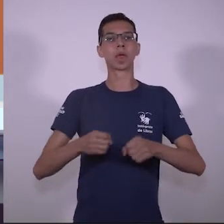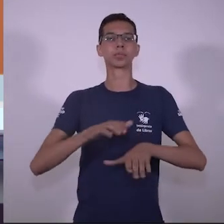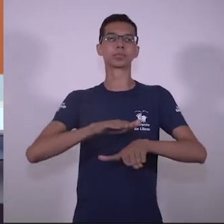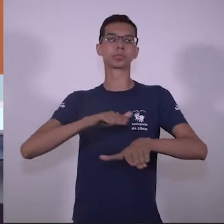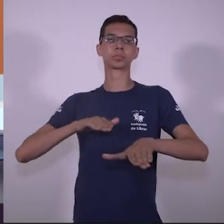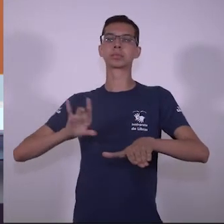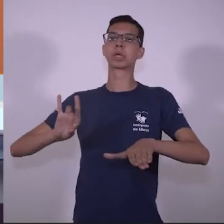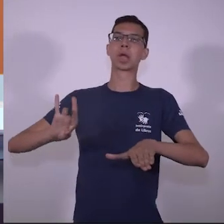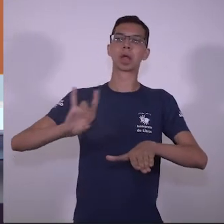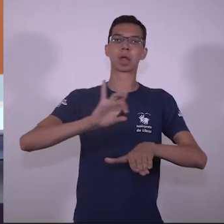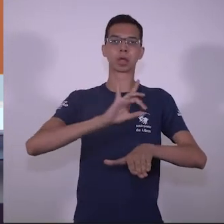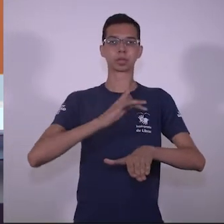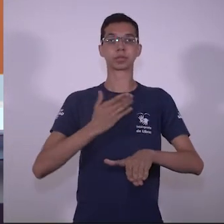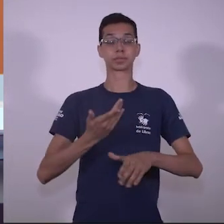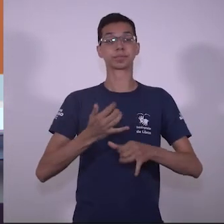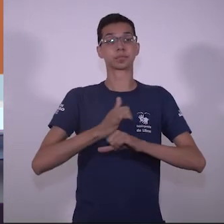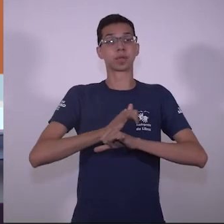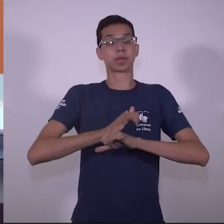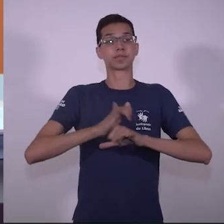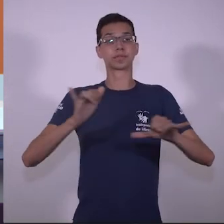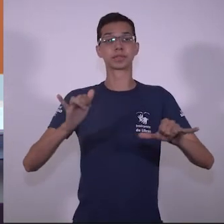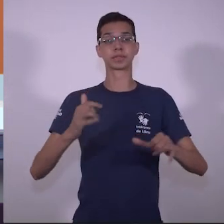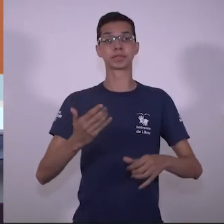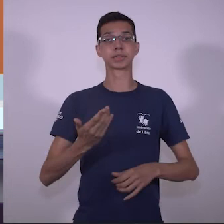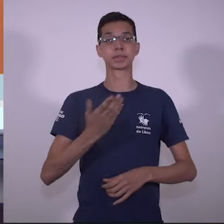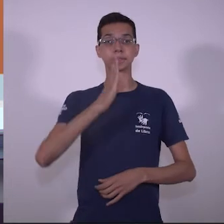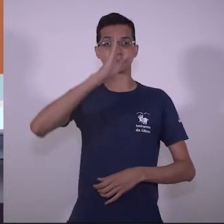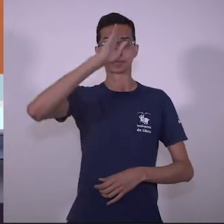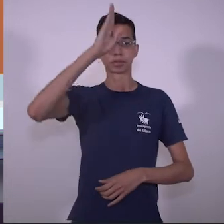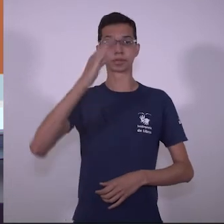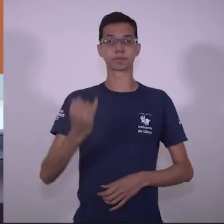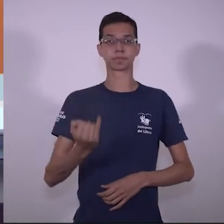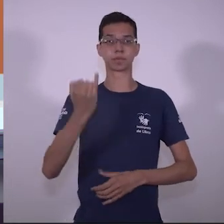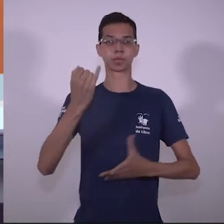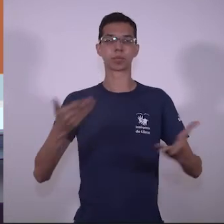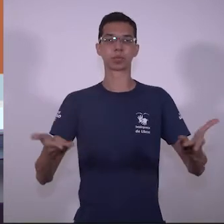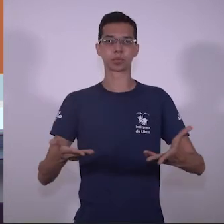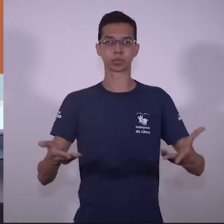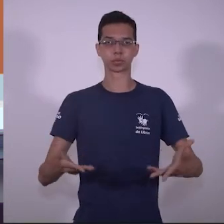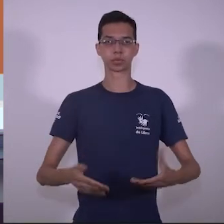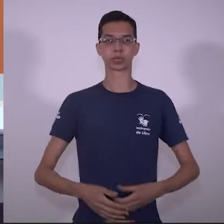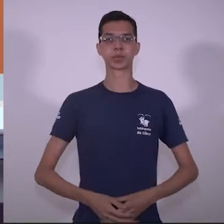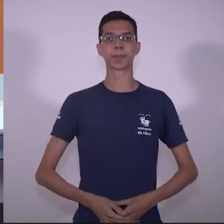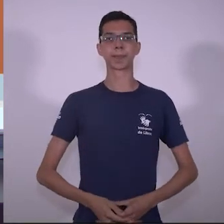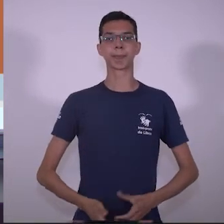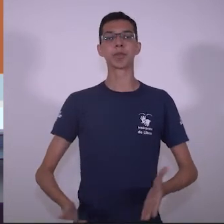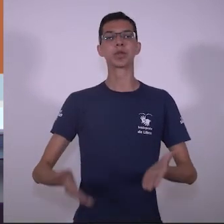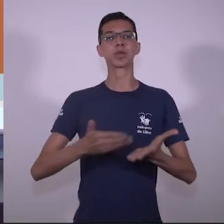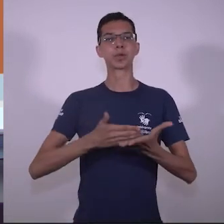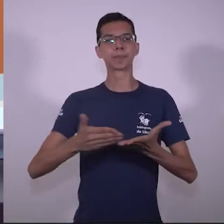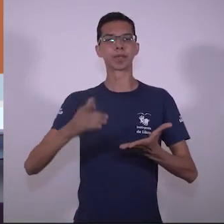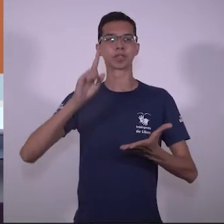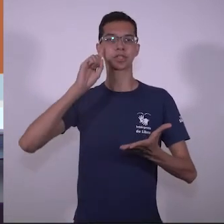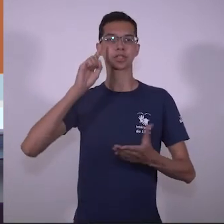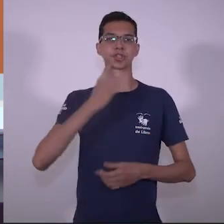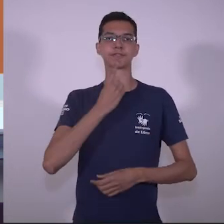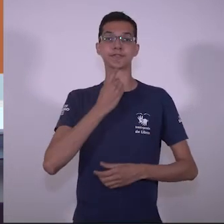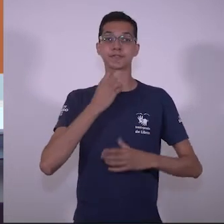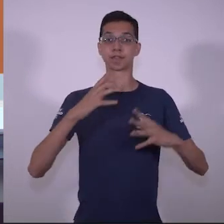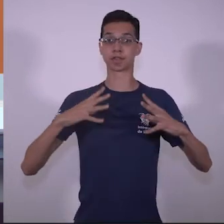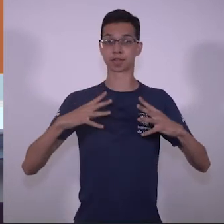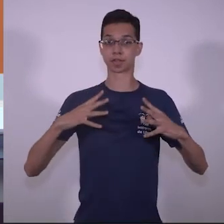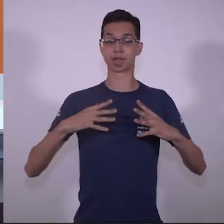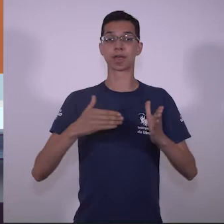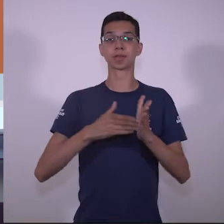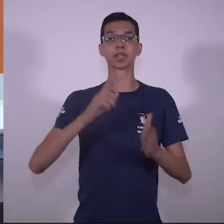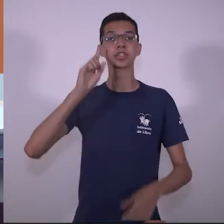notícia mais importante. Agora, com o início hoje dos feriados prolongados até o